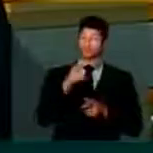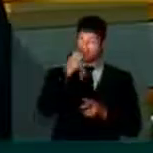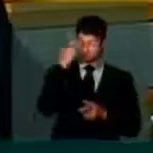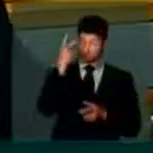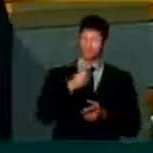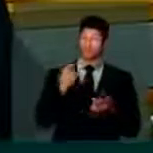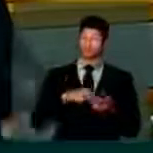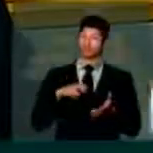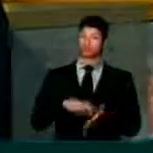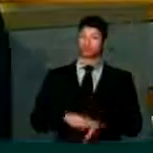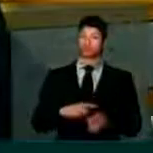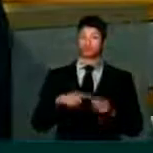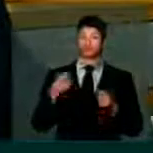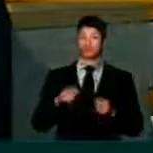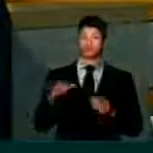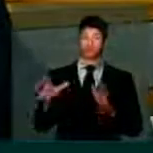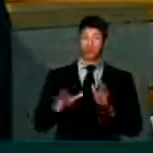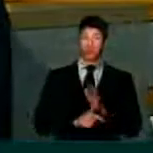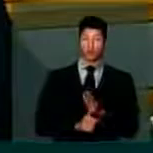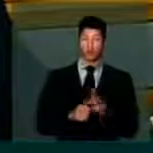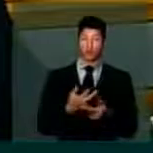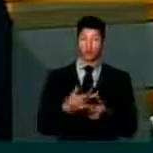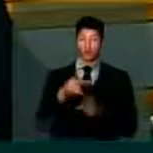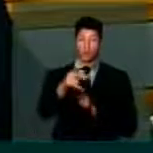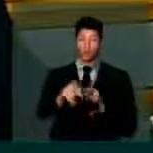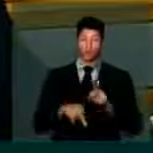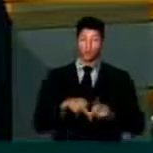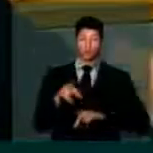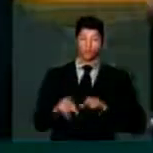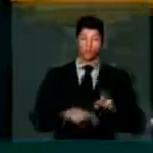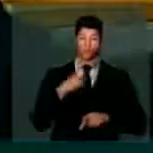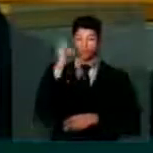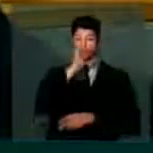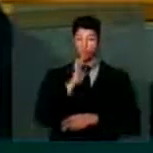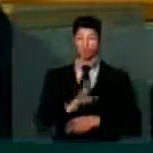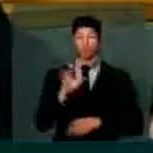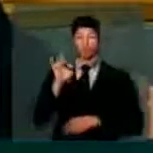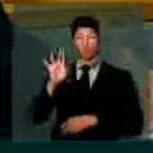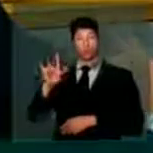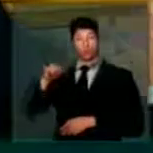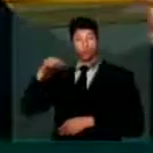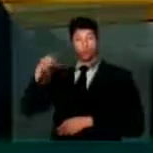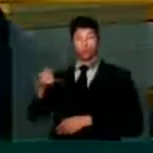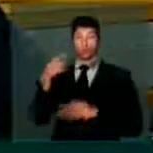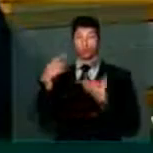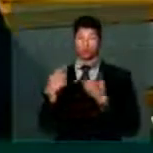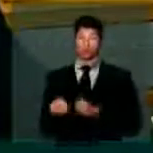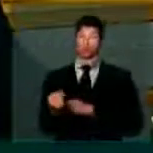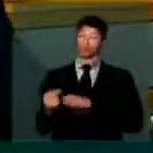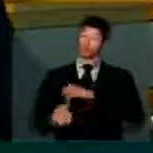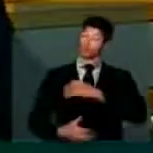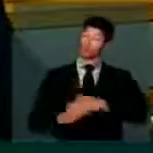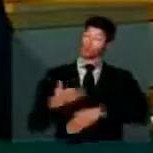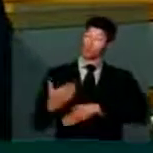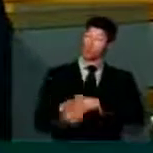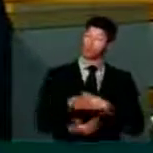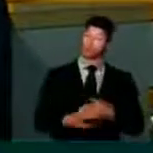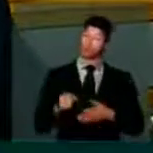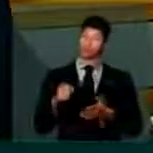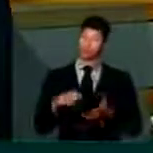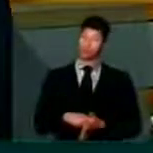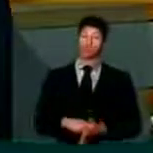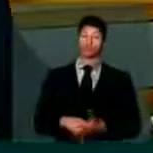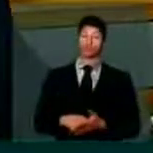pelo vazamento. Mas quem meteu a mão no dinheiro do povo brasileiro, esse é só depois, quando levarem-se anos para chegar numa